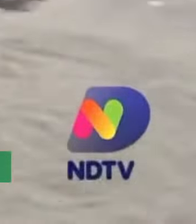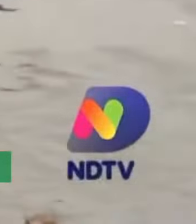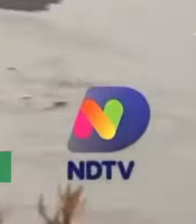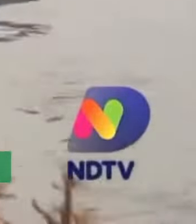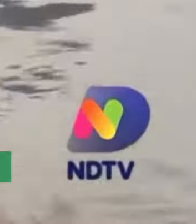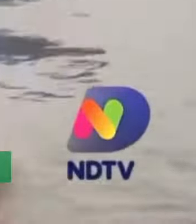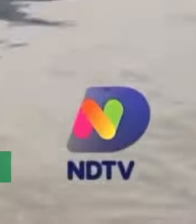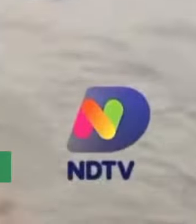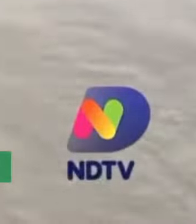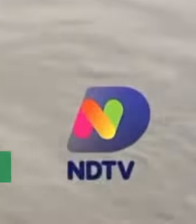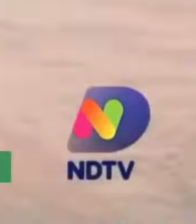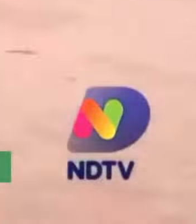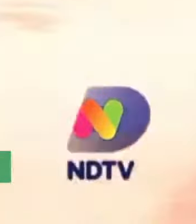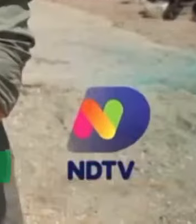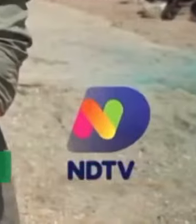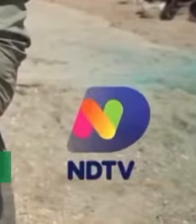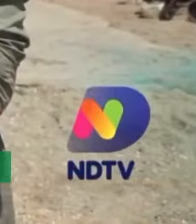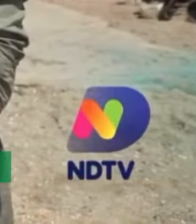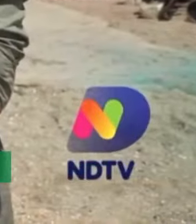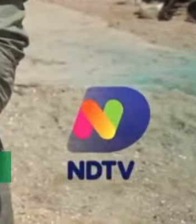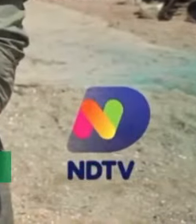Universidade...